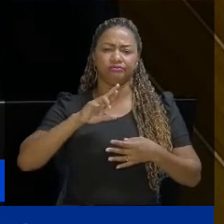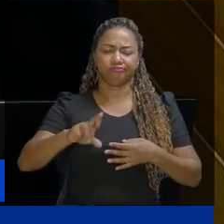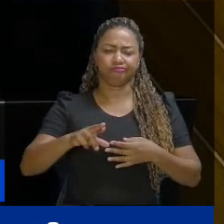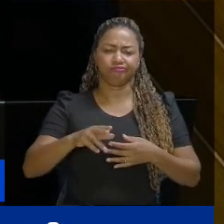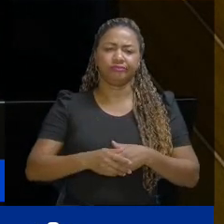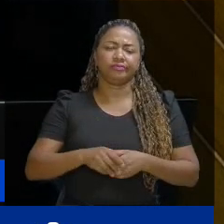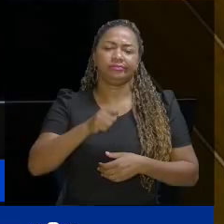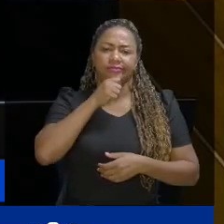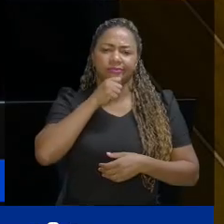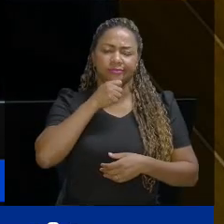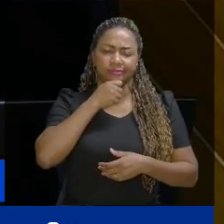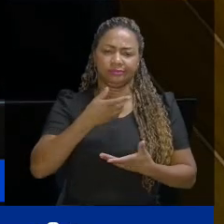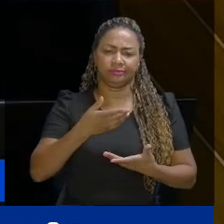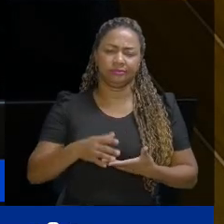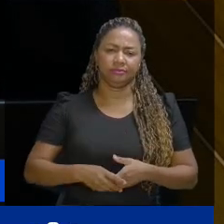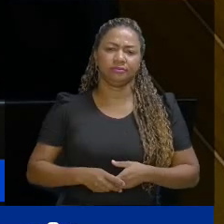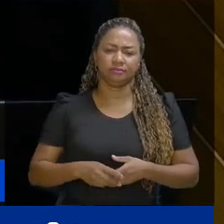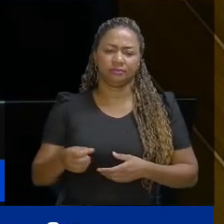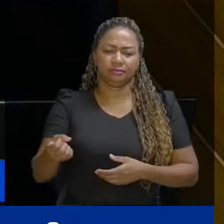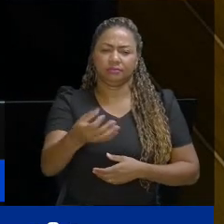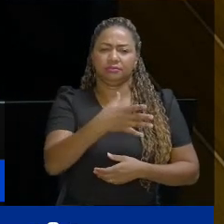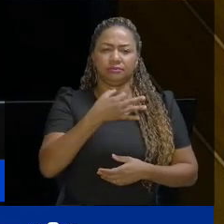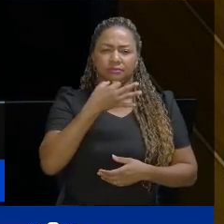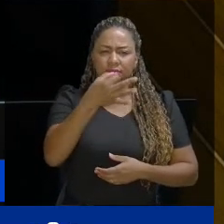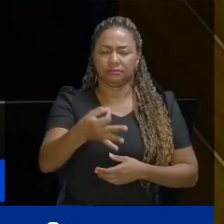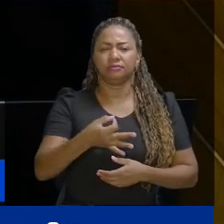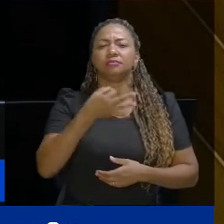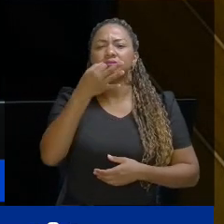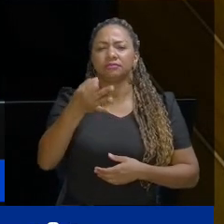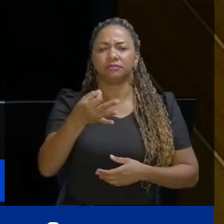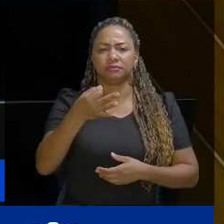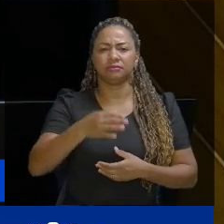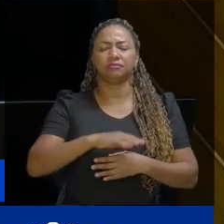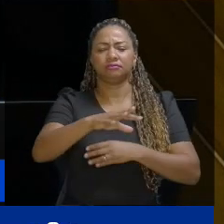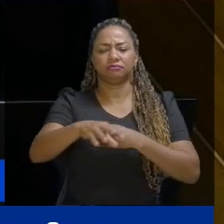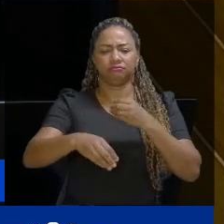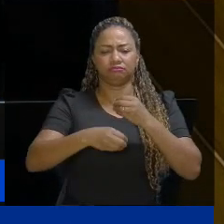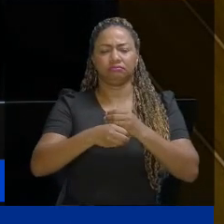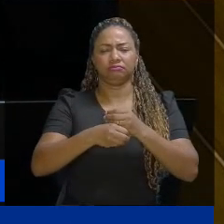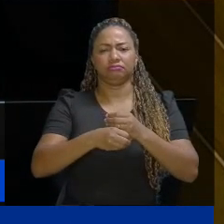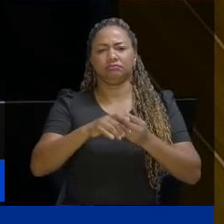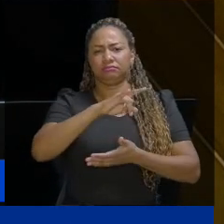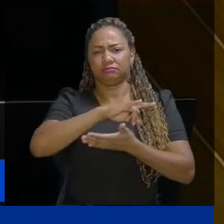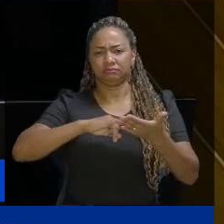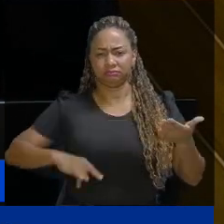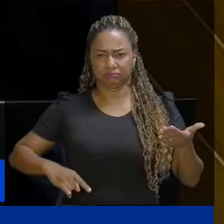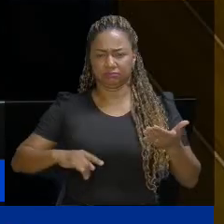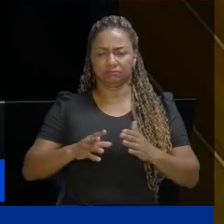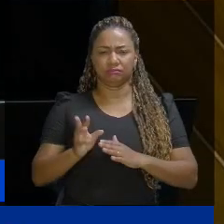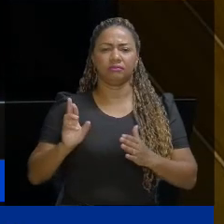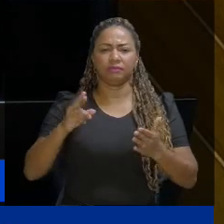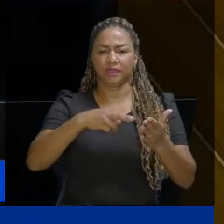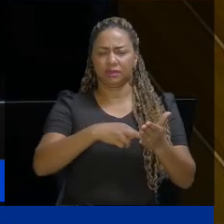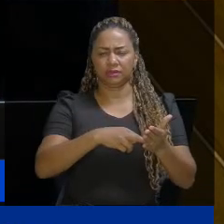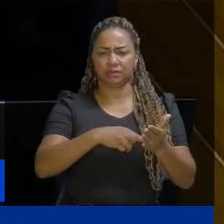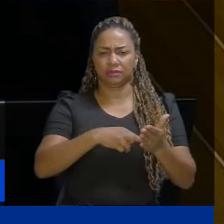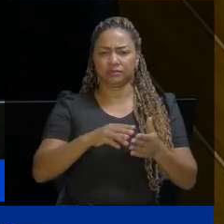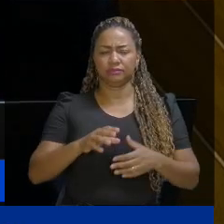e ainda a nova manifestação corroborando os termos dos aclaratórios. O relatório,